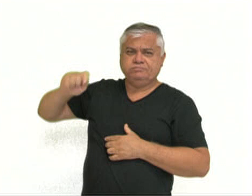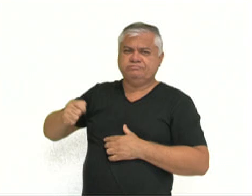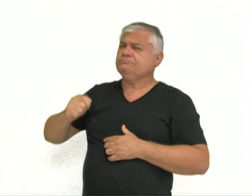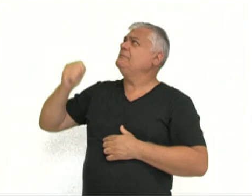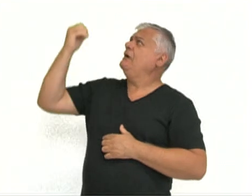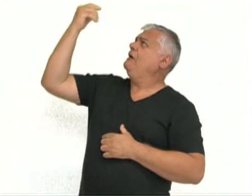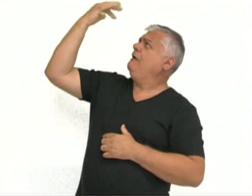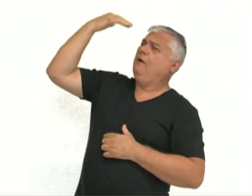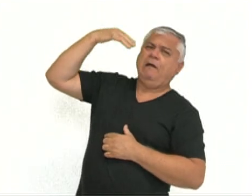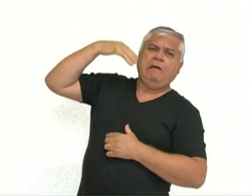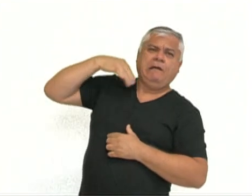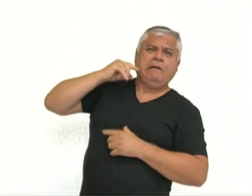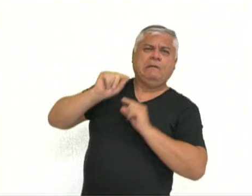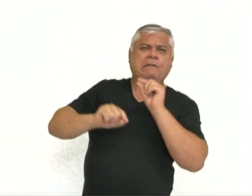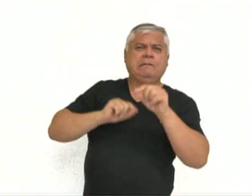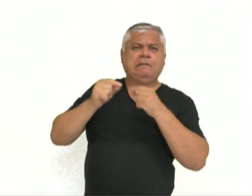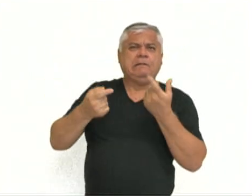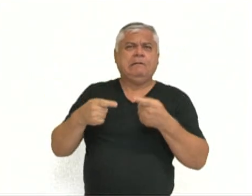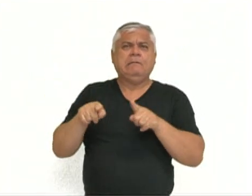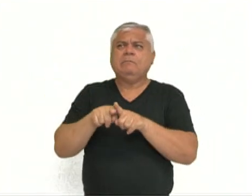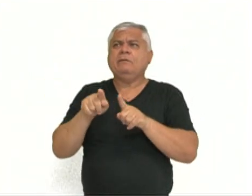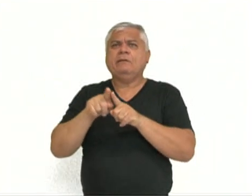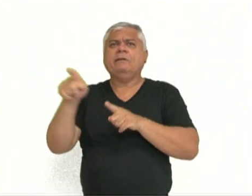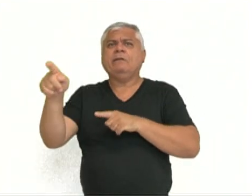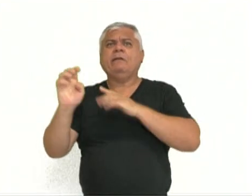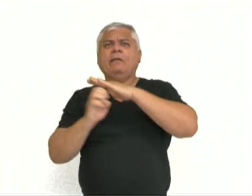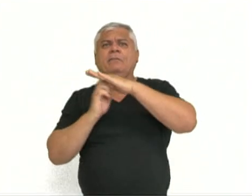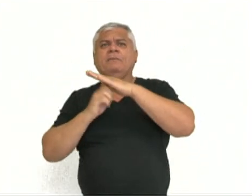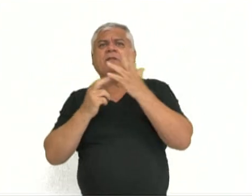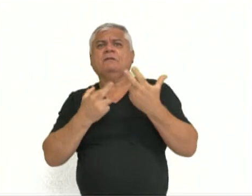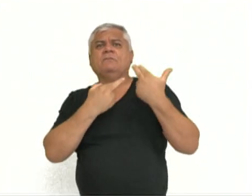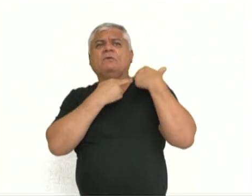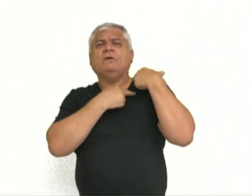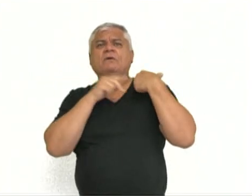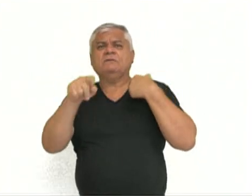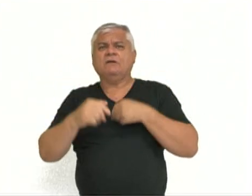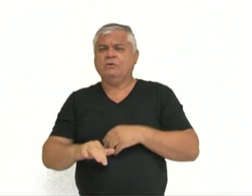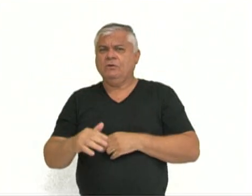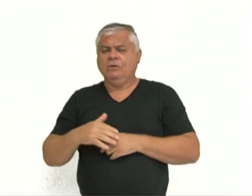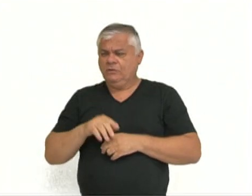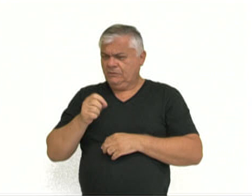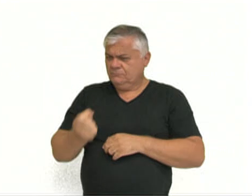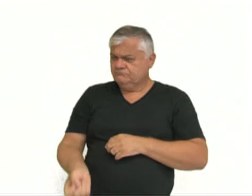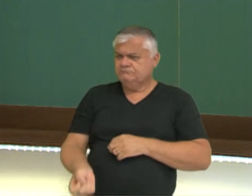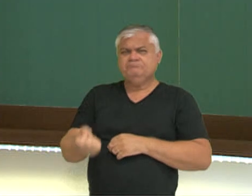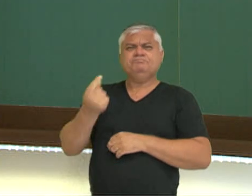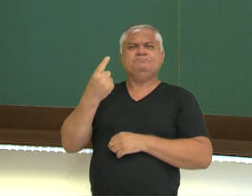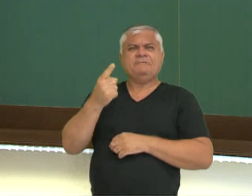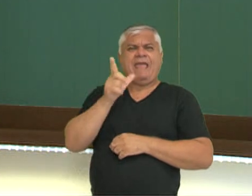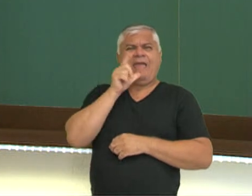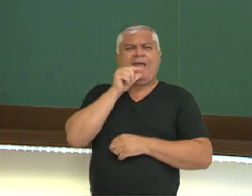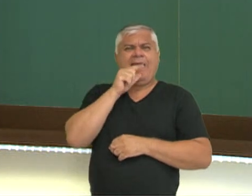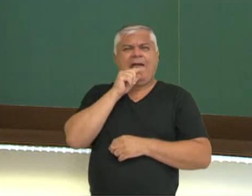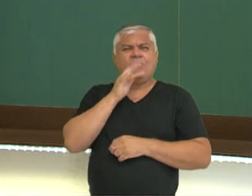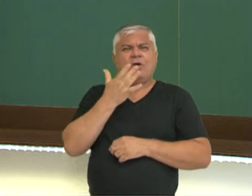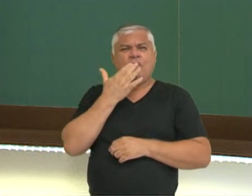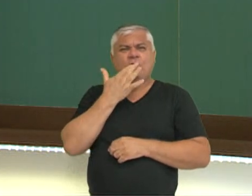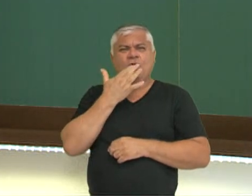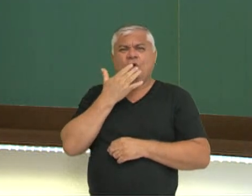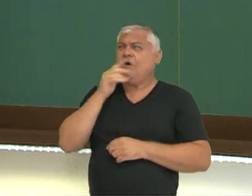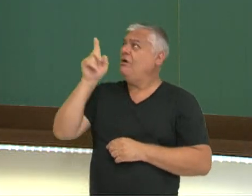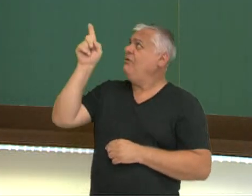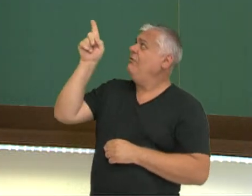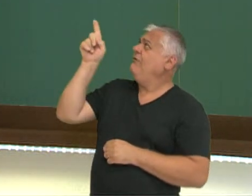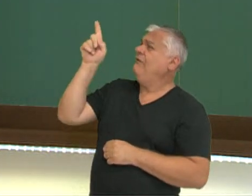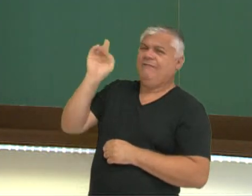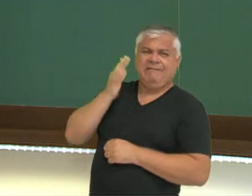vinha da empresa responsável pelo tratamento e tinham a surpresa de receberem a água com aquela